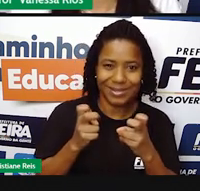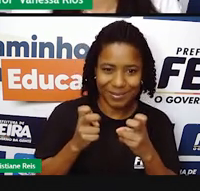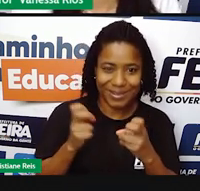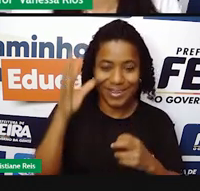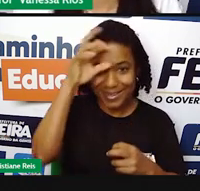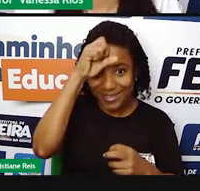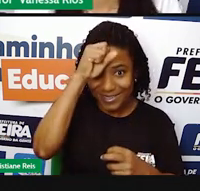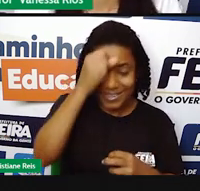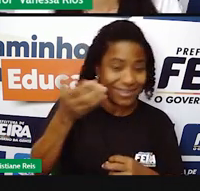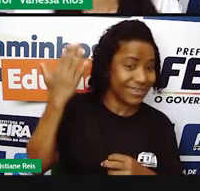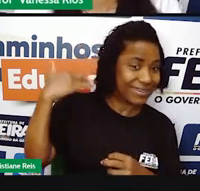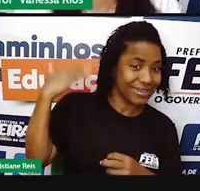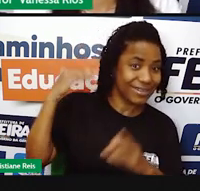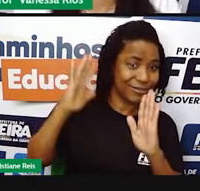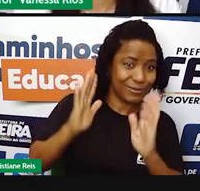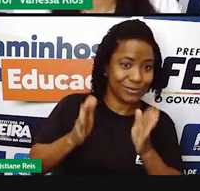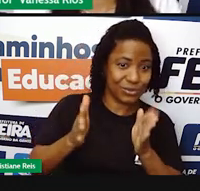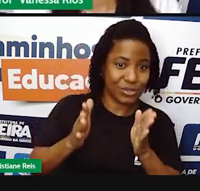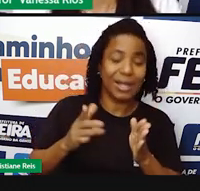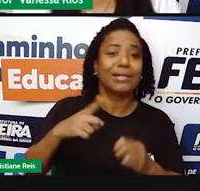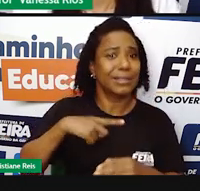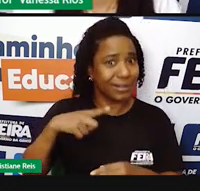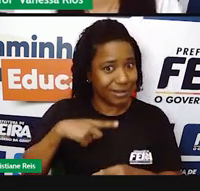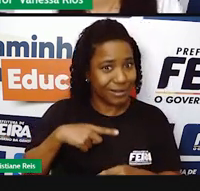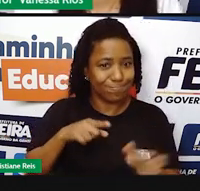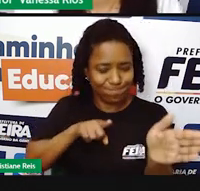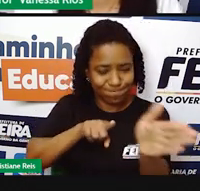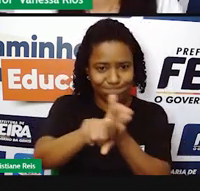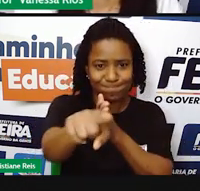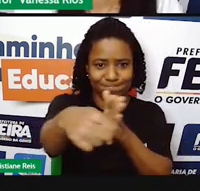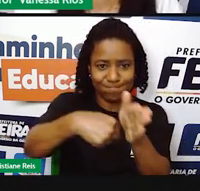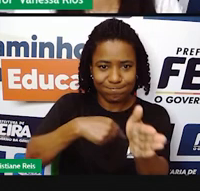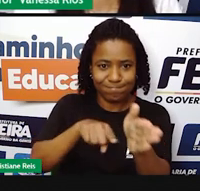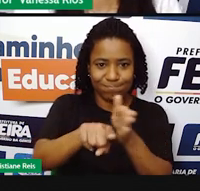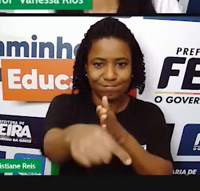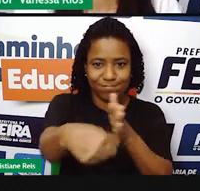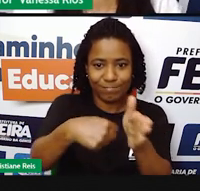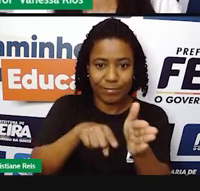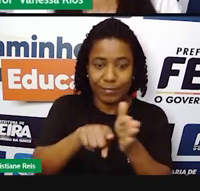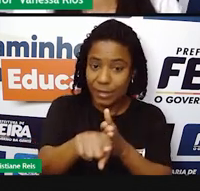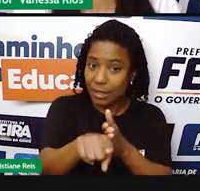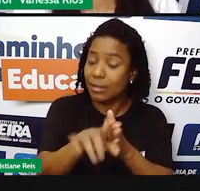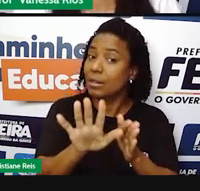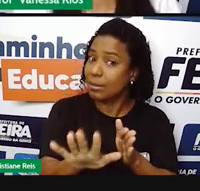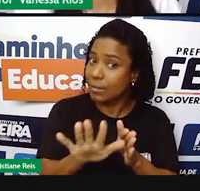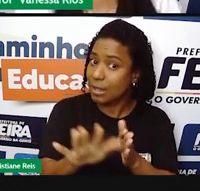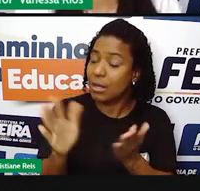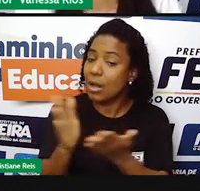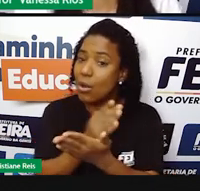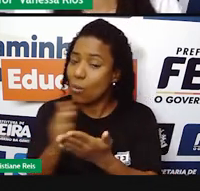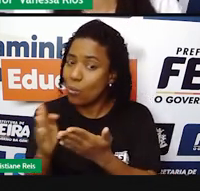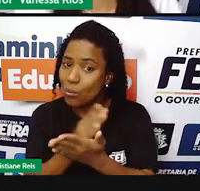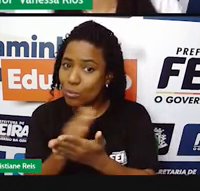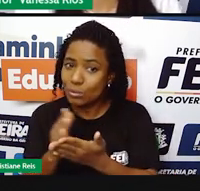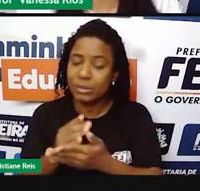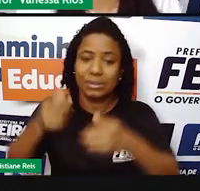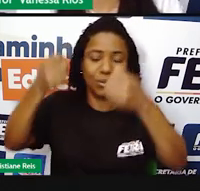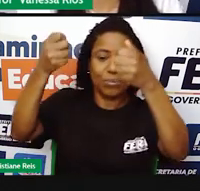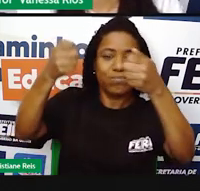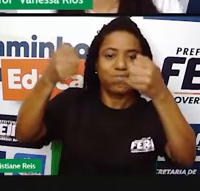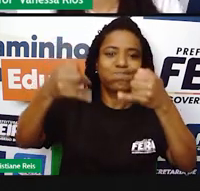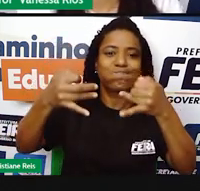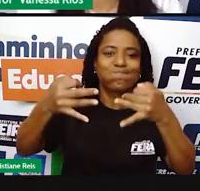a aparição de discursos diretos. Mas também vai haver aí os discursos indiretos quando é narrado, né? Quando